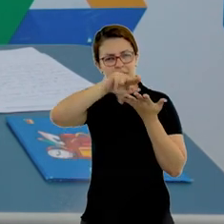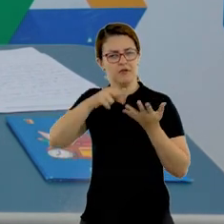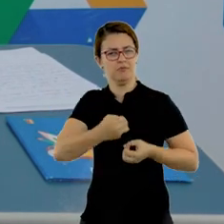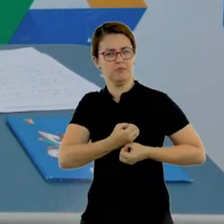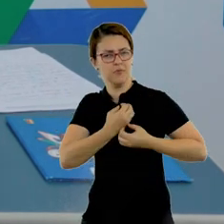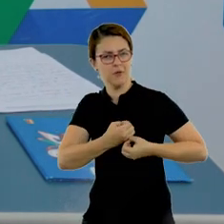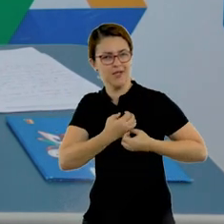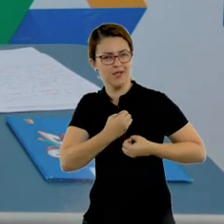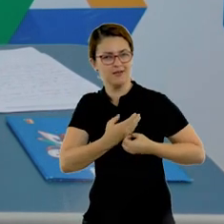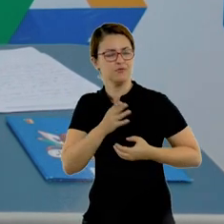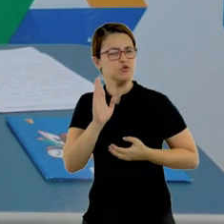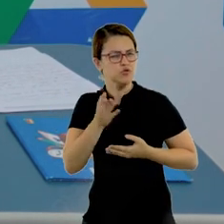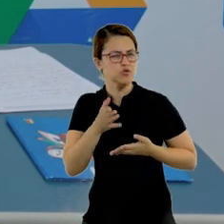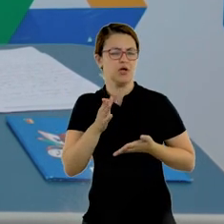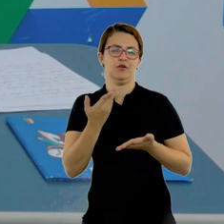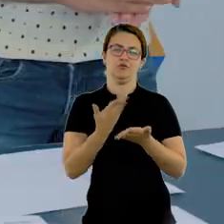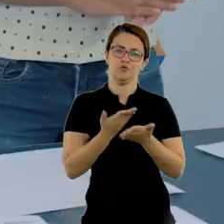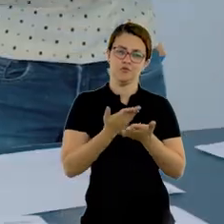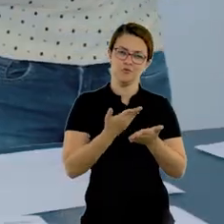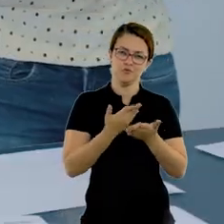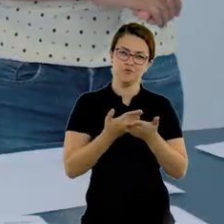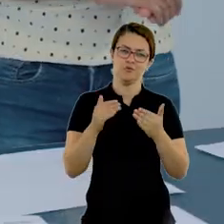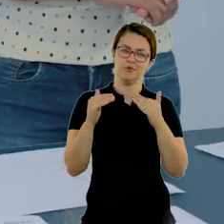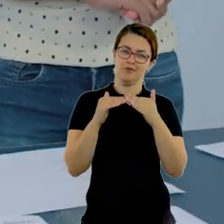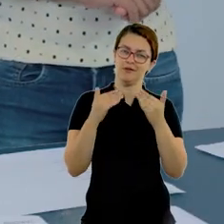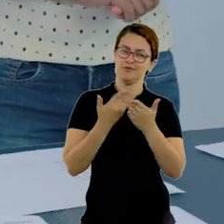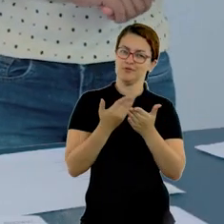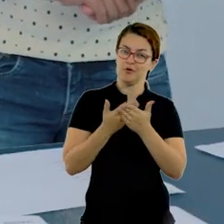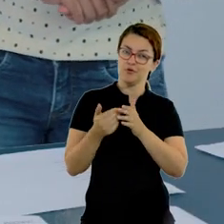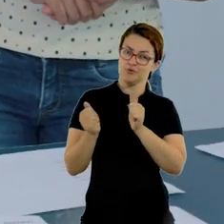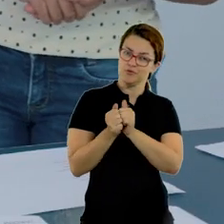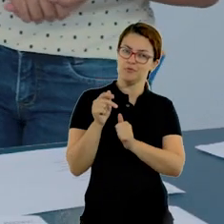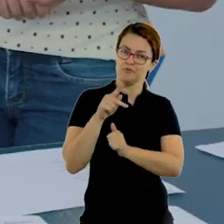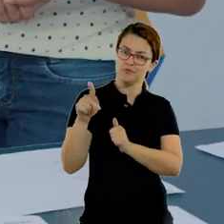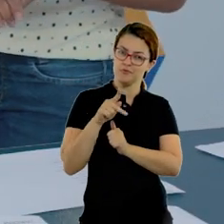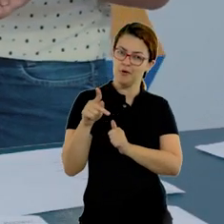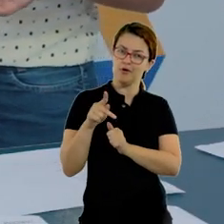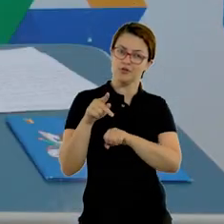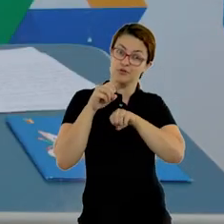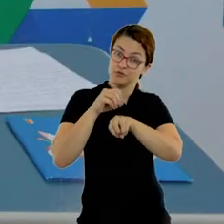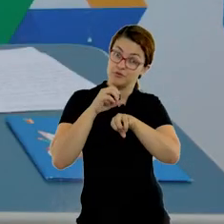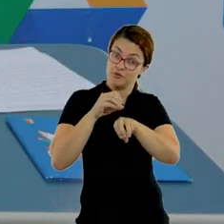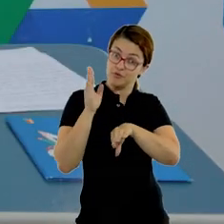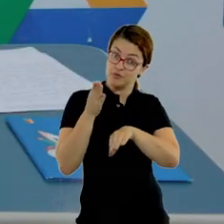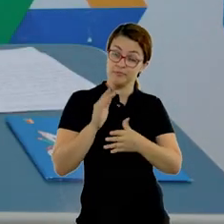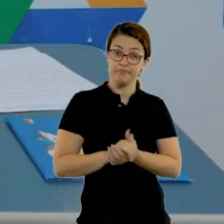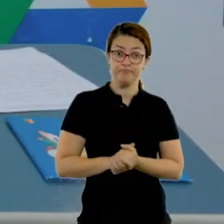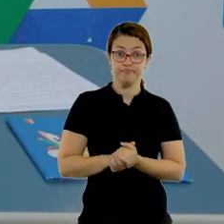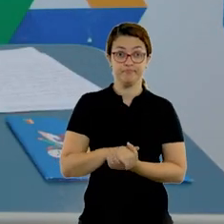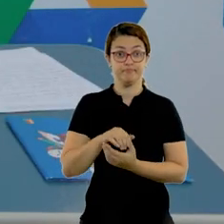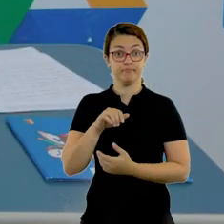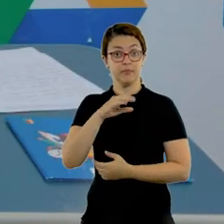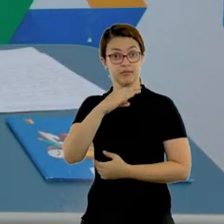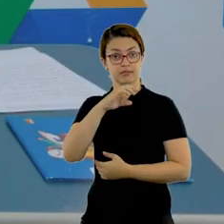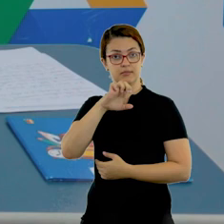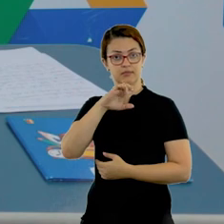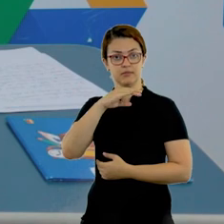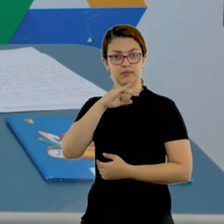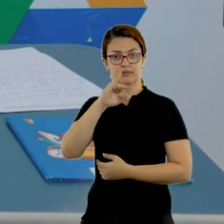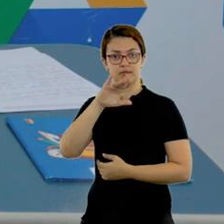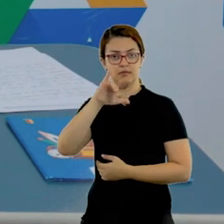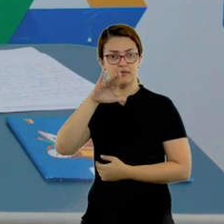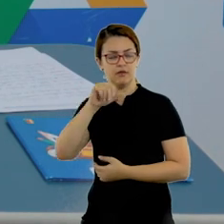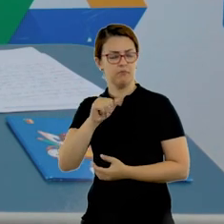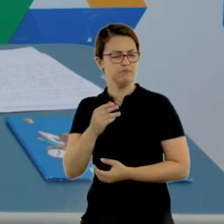devem ter escutado ou estudado algum desses poemas na escola com a sua professora. Bem, a Cecília Meirelles, crianças, escreveu uma